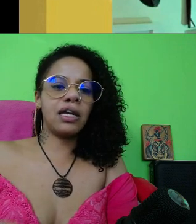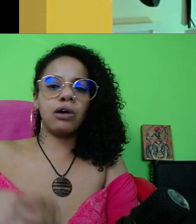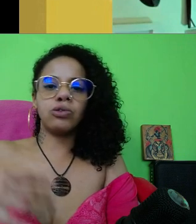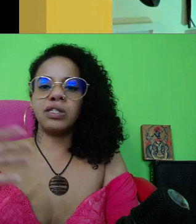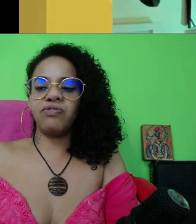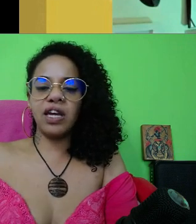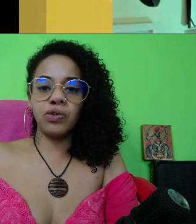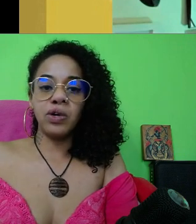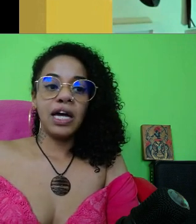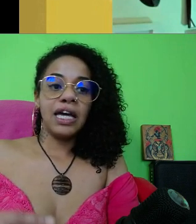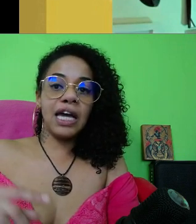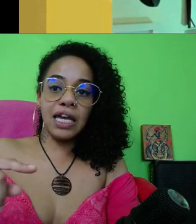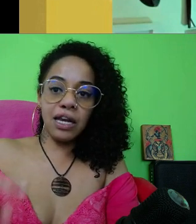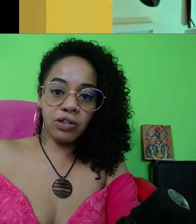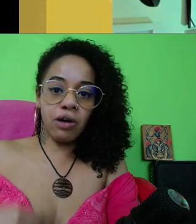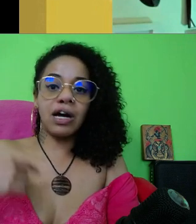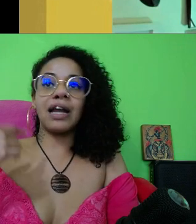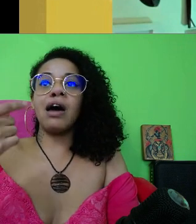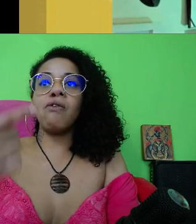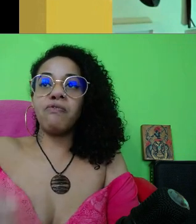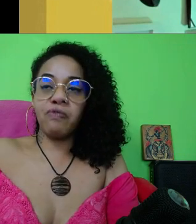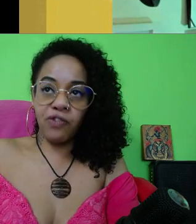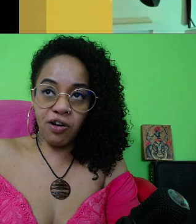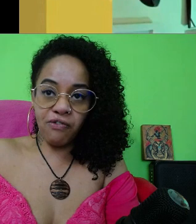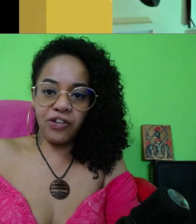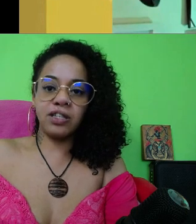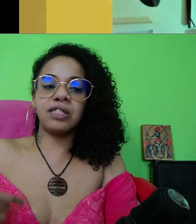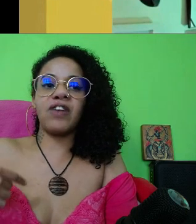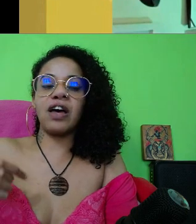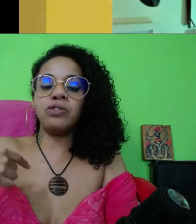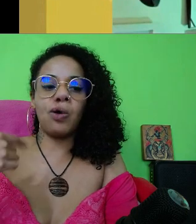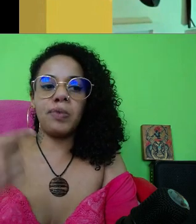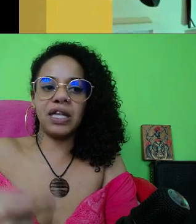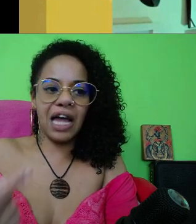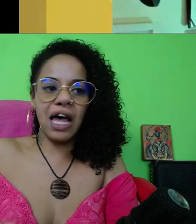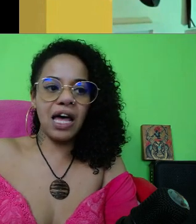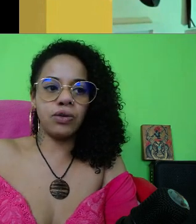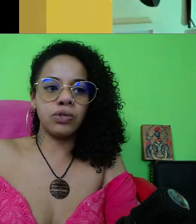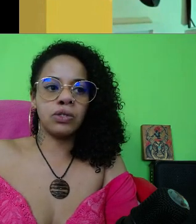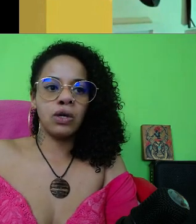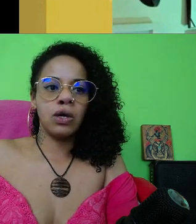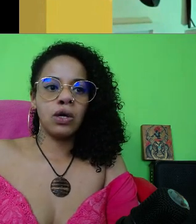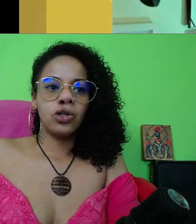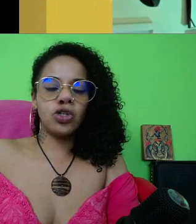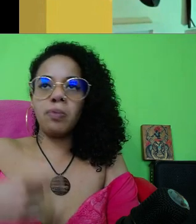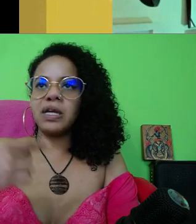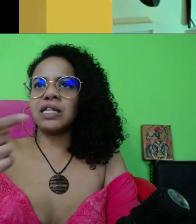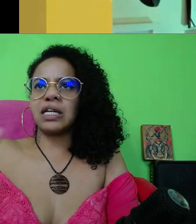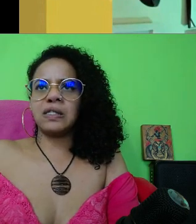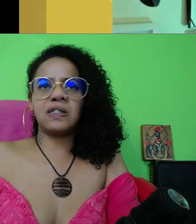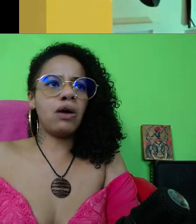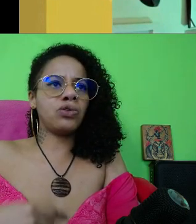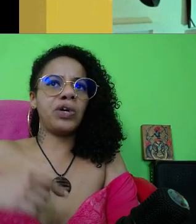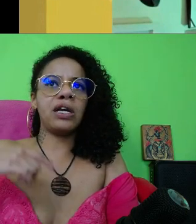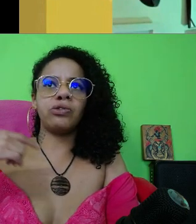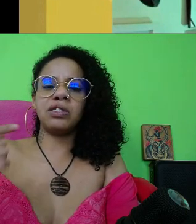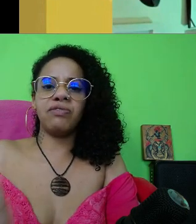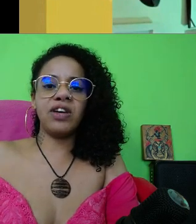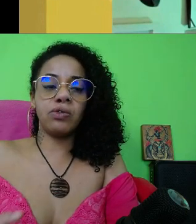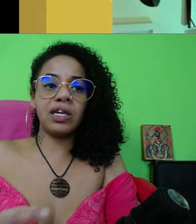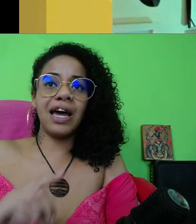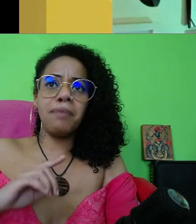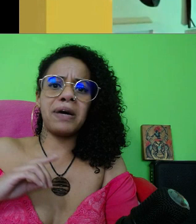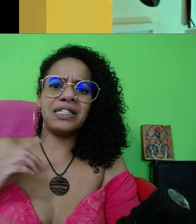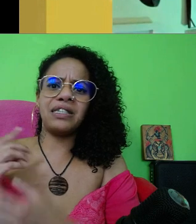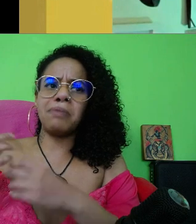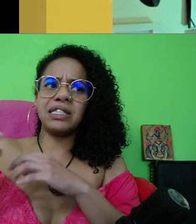Reinaldo Azevedo E aí no teu canal foram feitos vários comentários sobre essa questão do Reinaldo